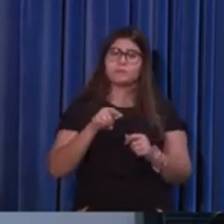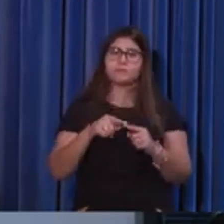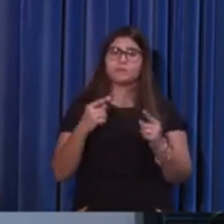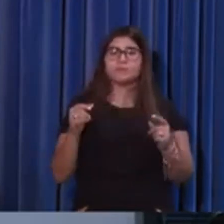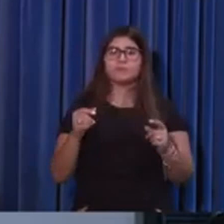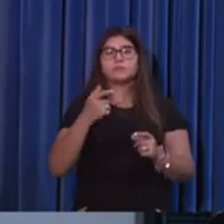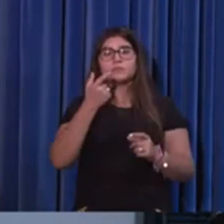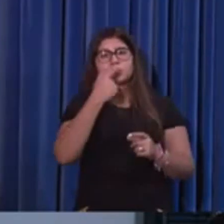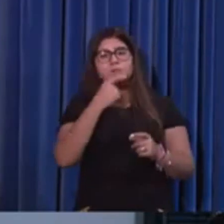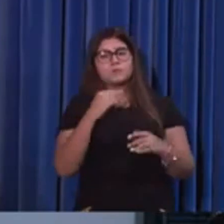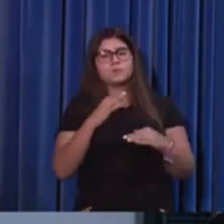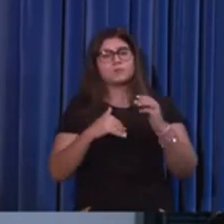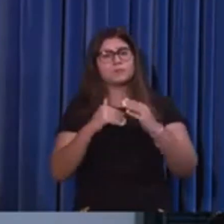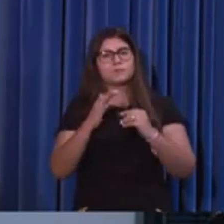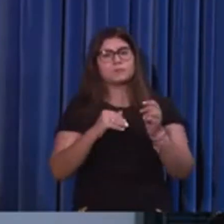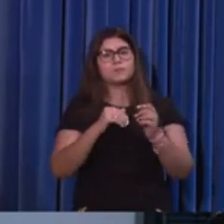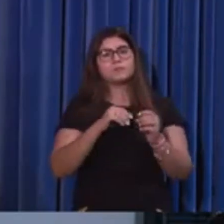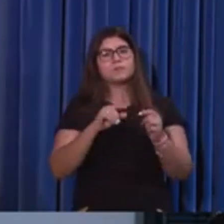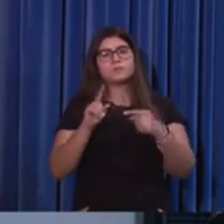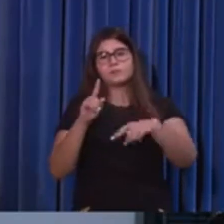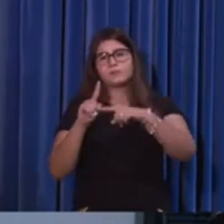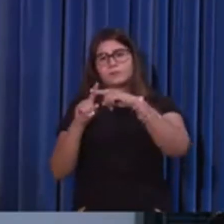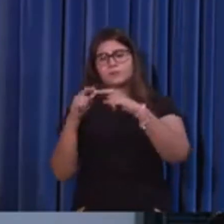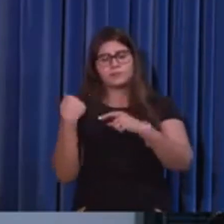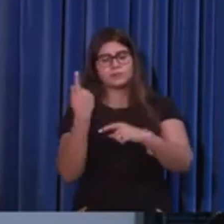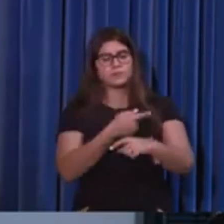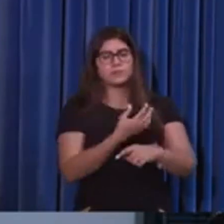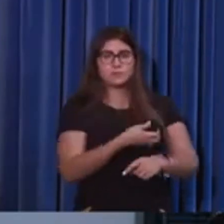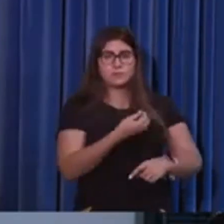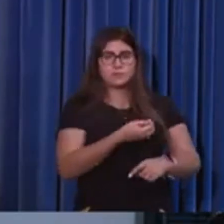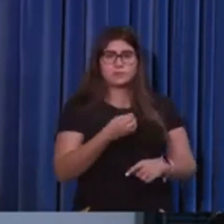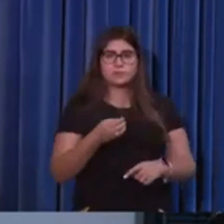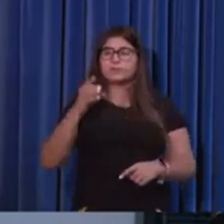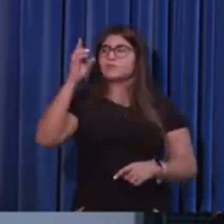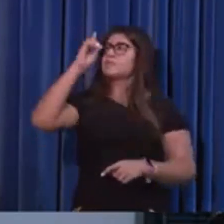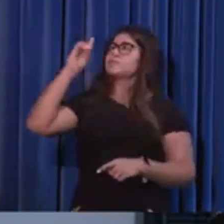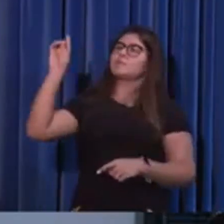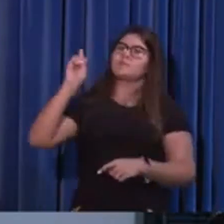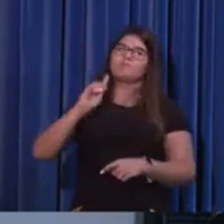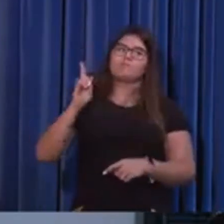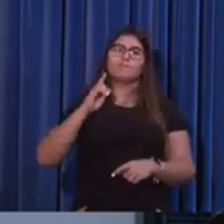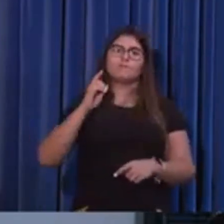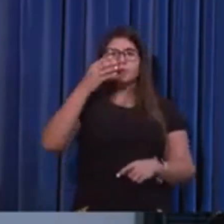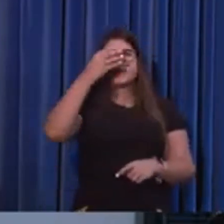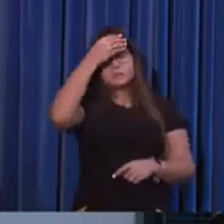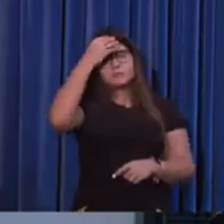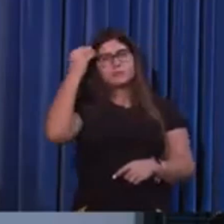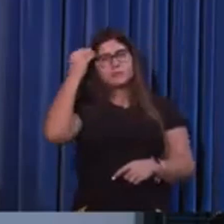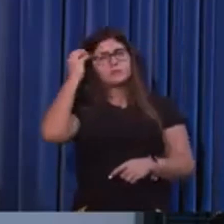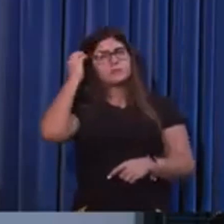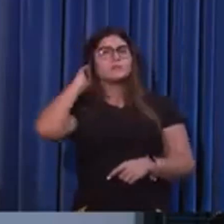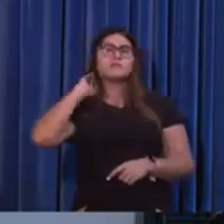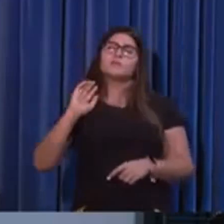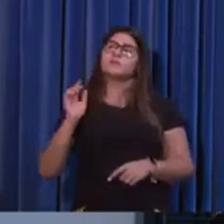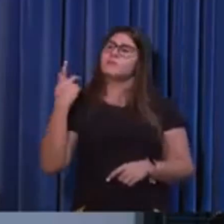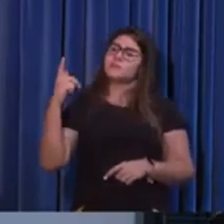nossas vidas. Deus não se esqueceu dos seus filhos, mas estabeleceu um memorial escrito diante dele para que os que